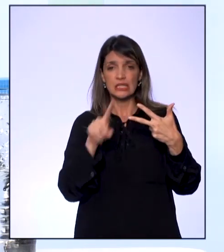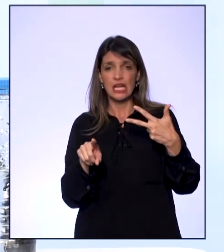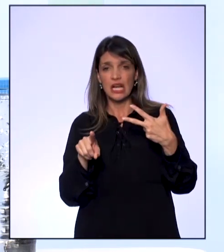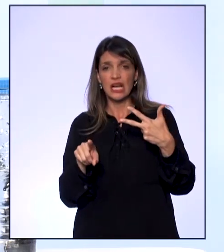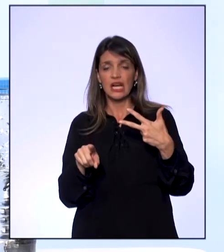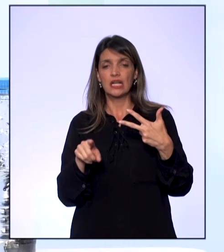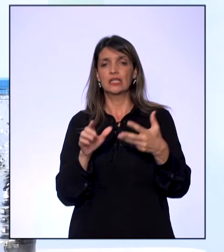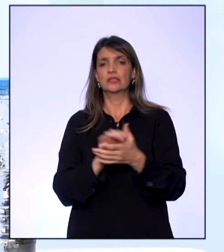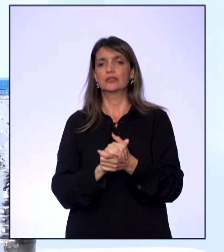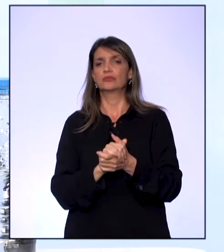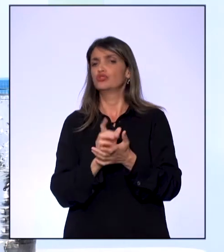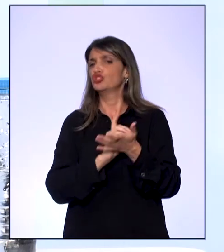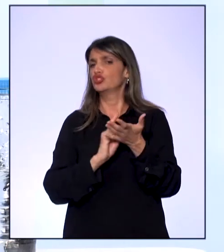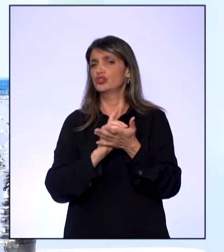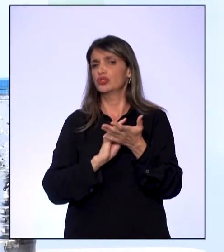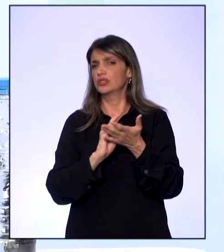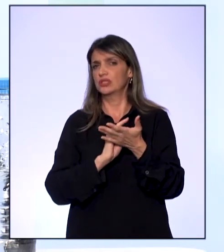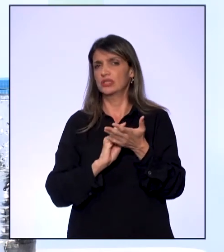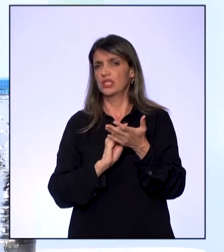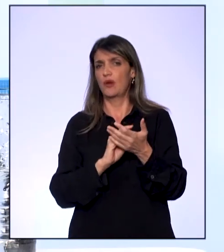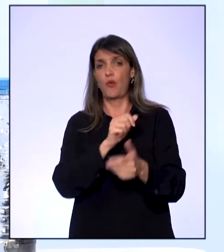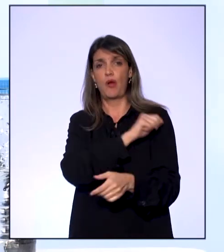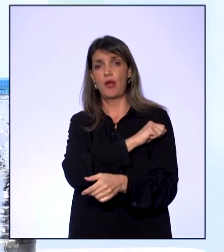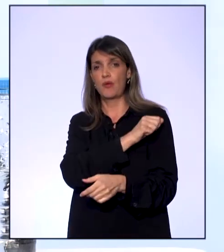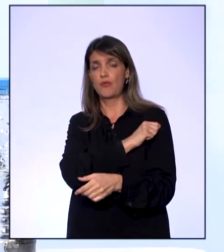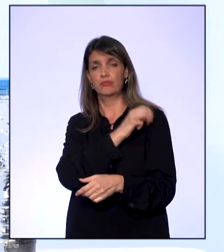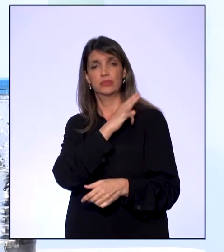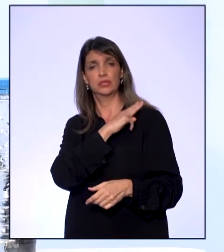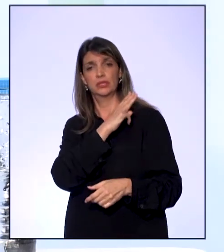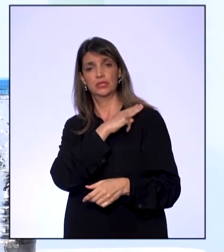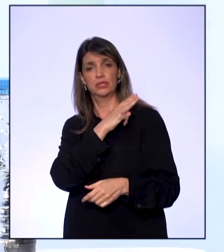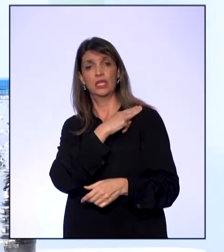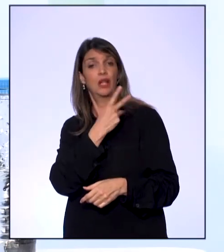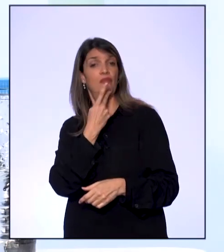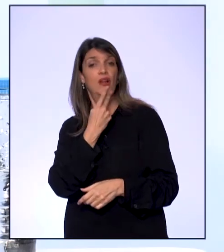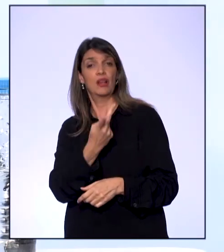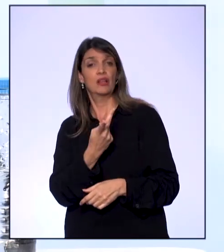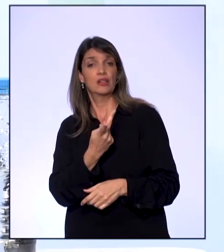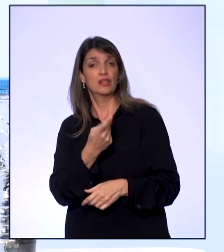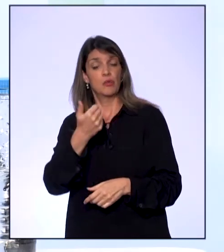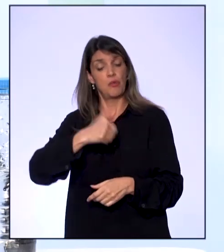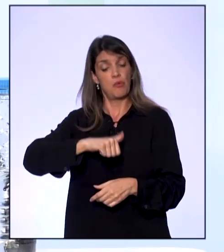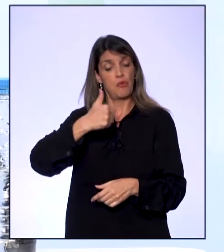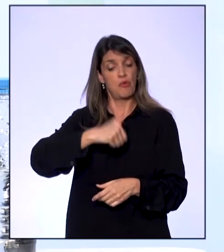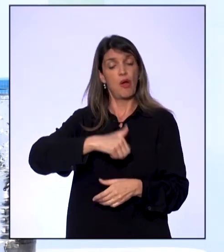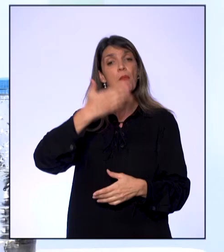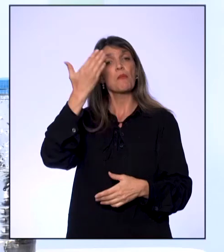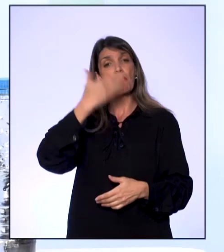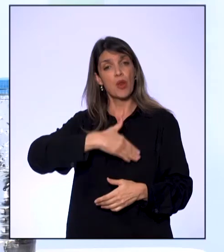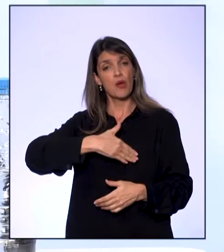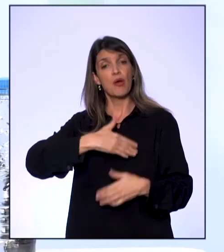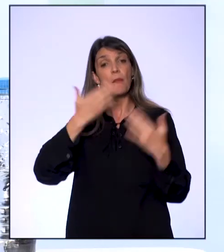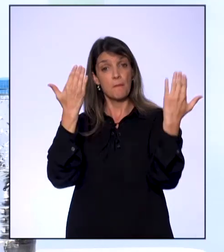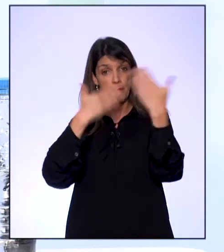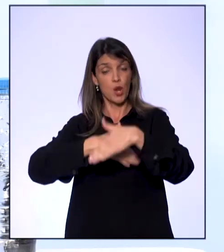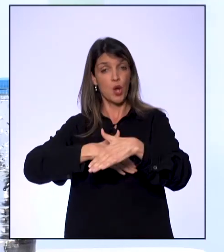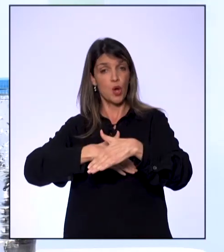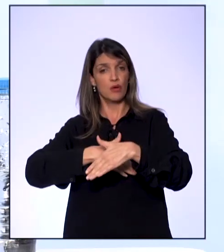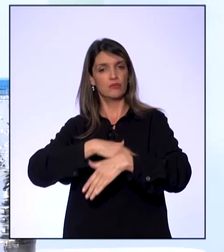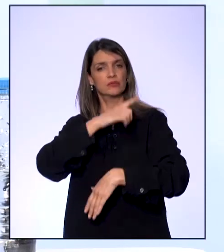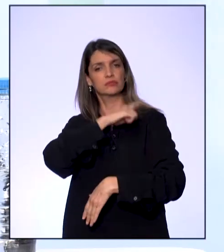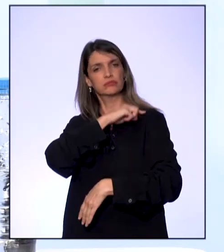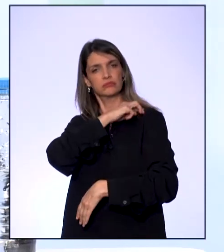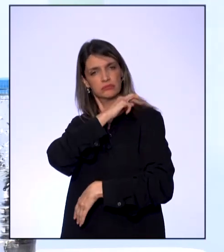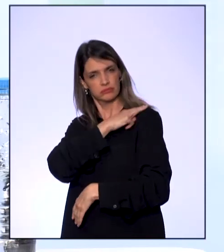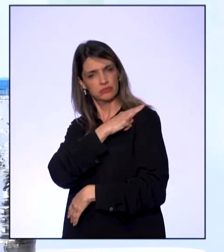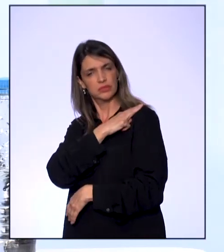modelo digital. Para os alunos da terceira série, estava acontecendo uma aula falando justamente sobre essa questão da avaliação do Exame Nacional do Ensino Médio, né, sobre o